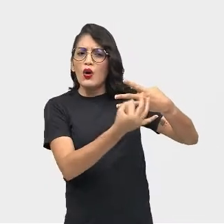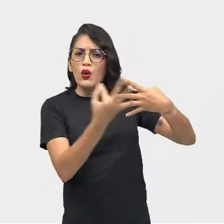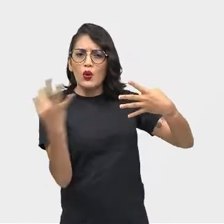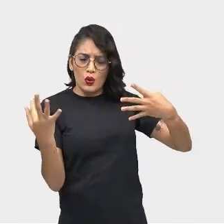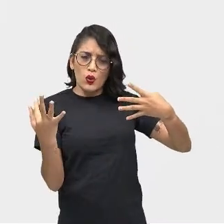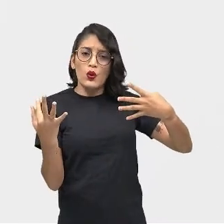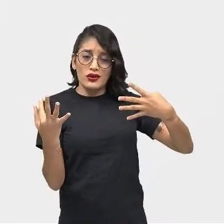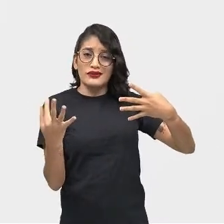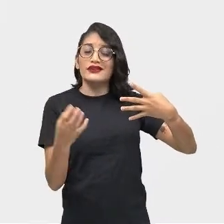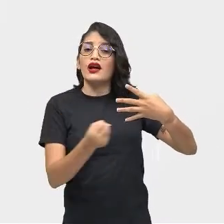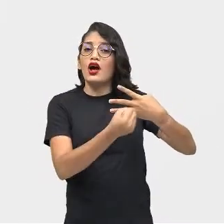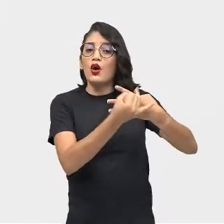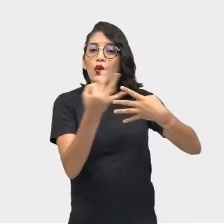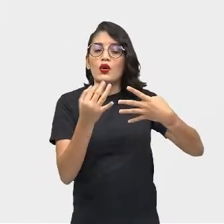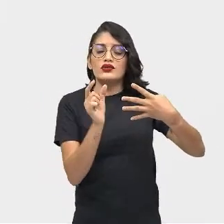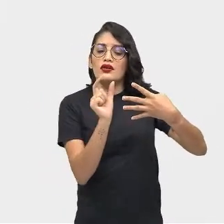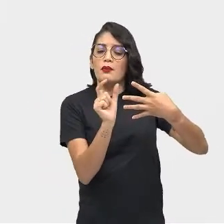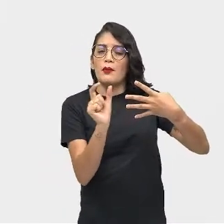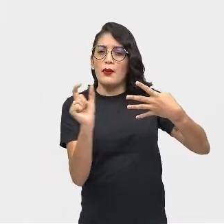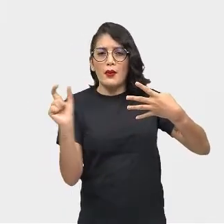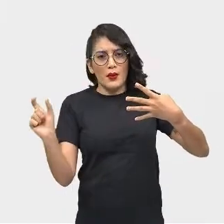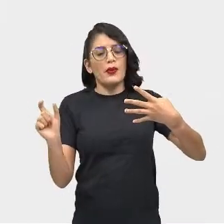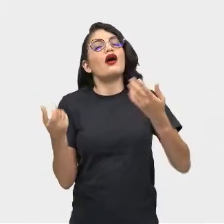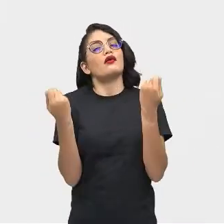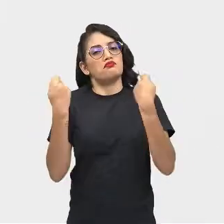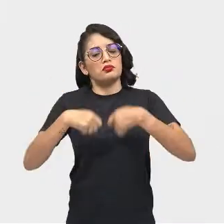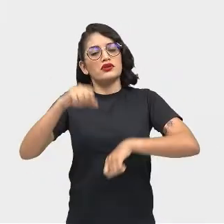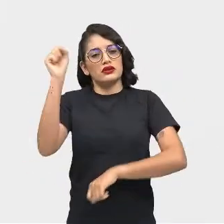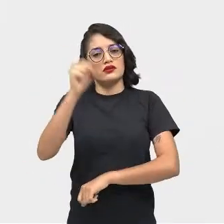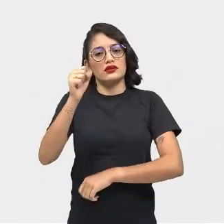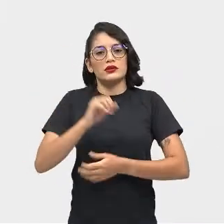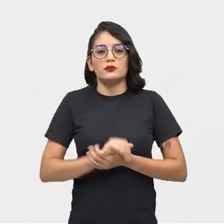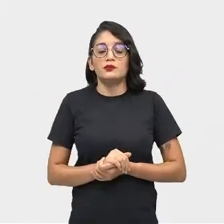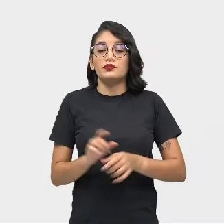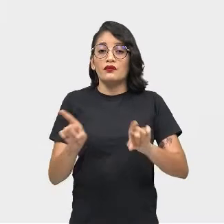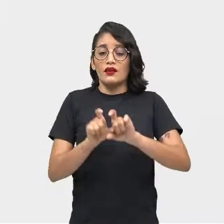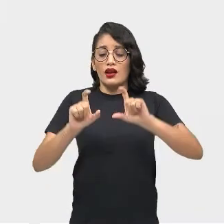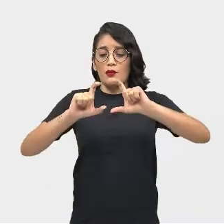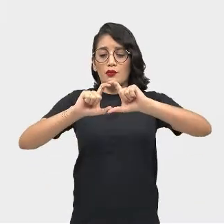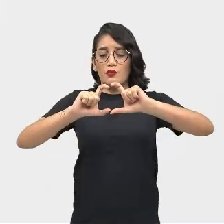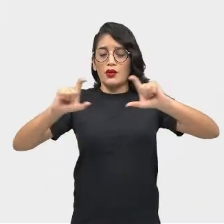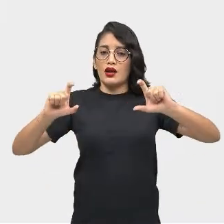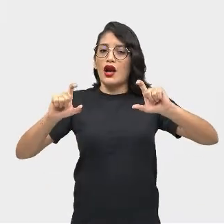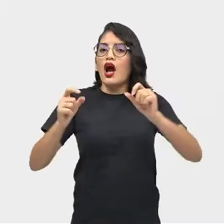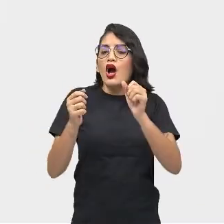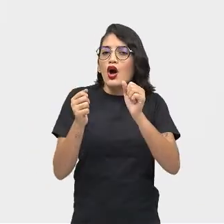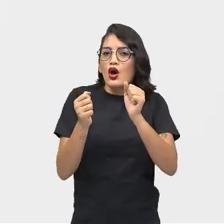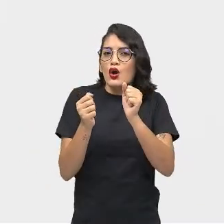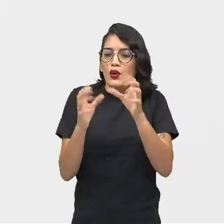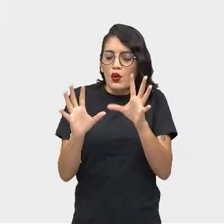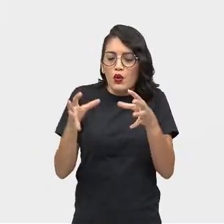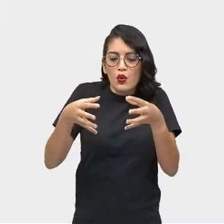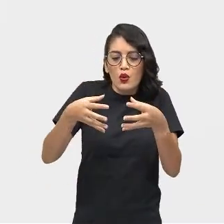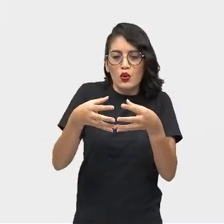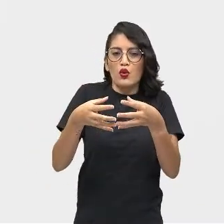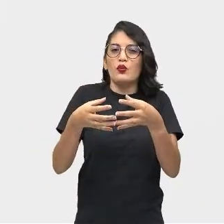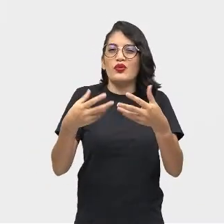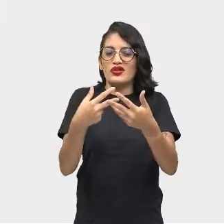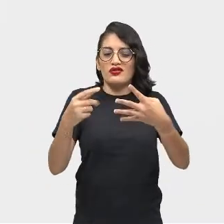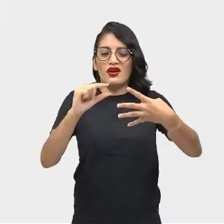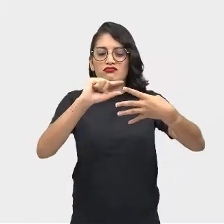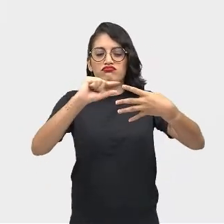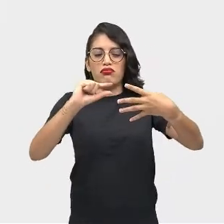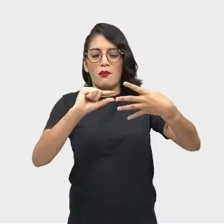pelo número de sílabas, é possível isso. A estrofe também é o conjunto de versos. Então eu